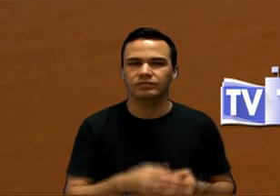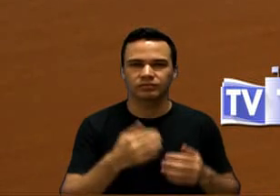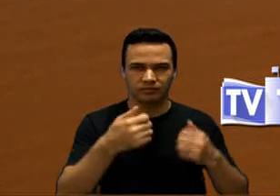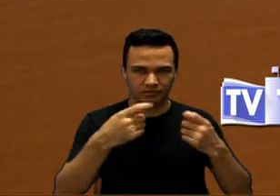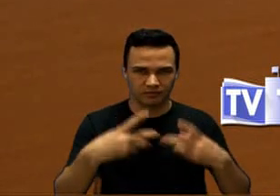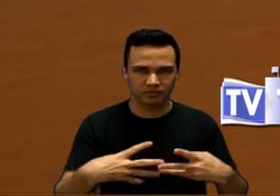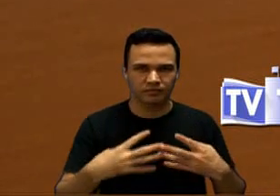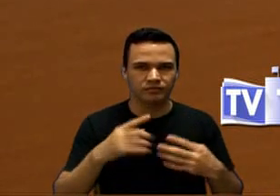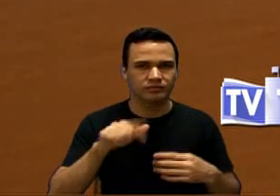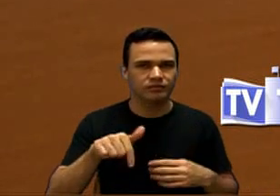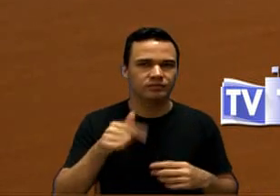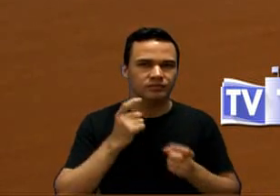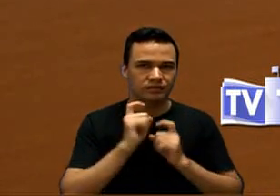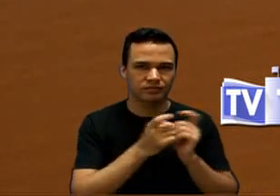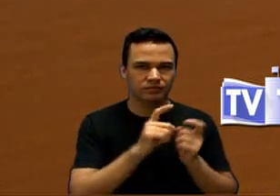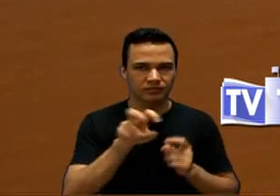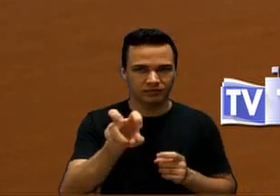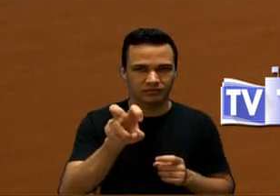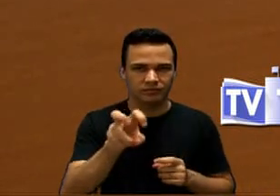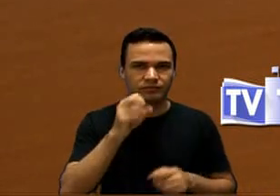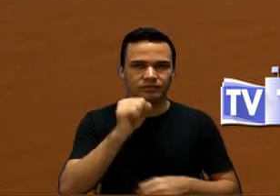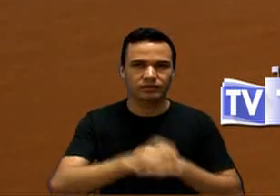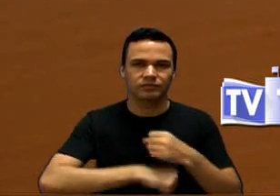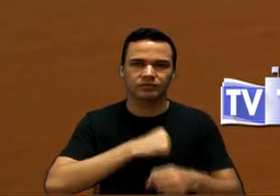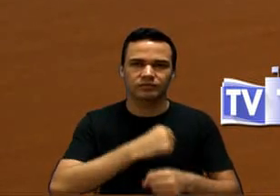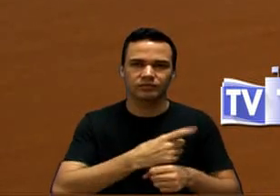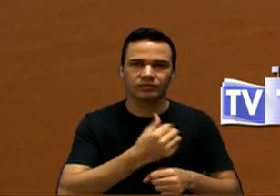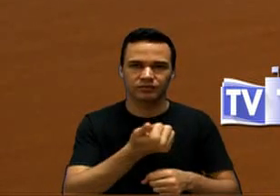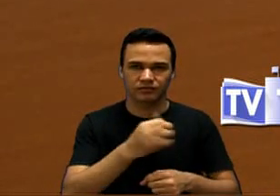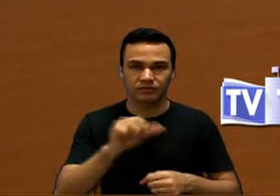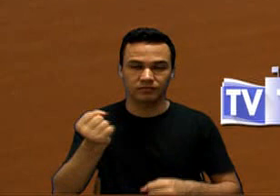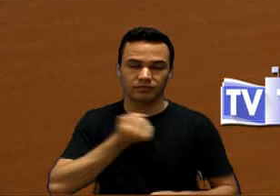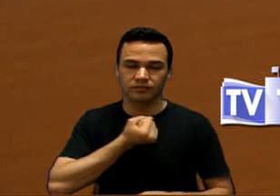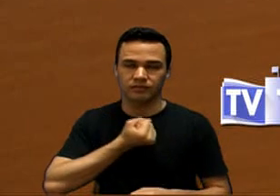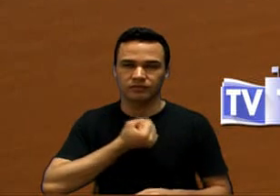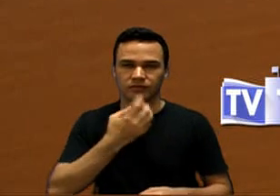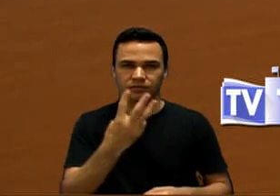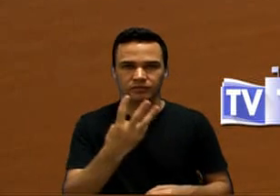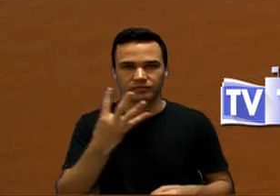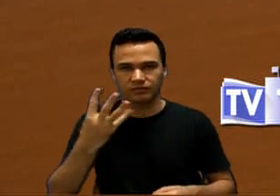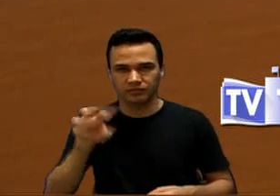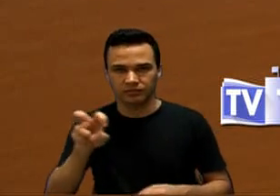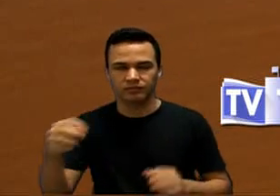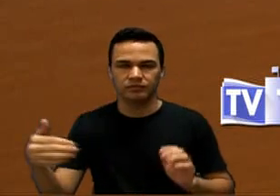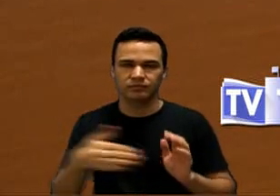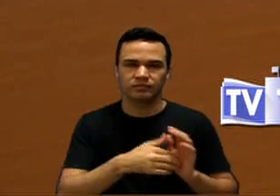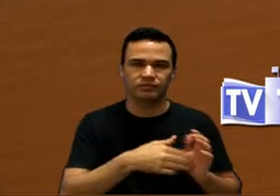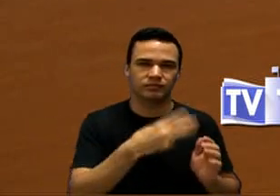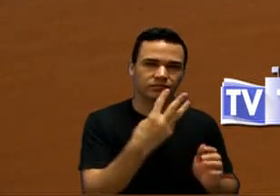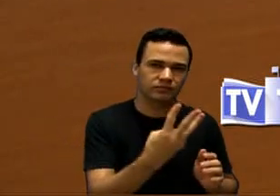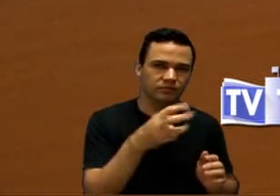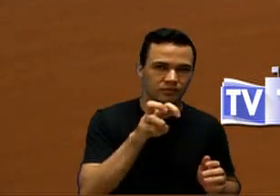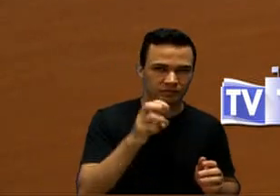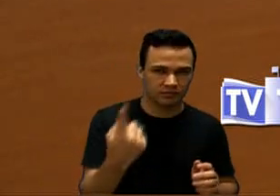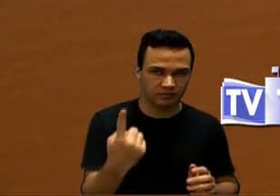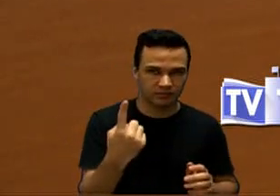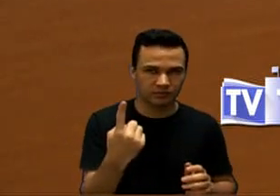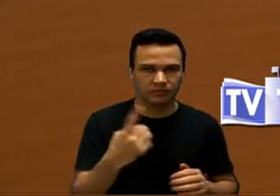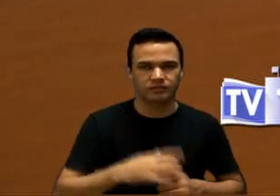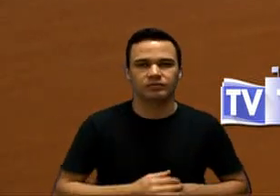Expediente externo da 5ª sessão ordinária de 2019 vai dos protocolos 345 até o